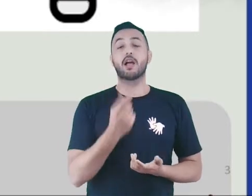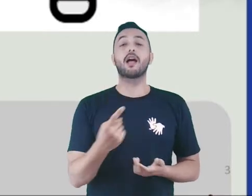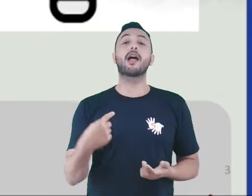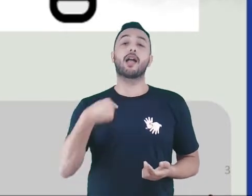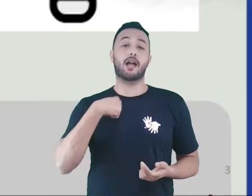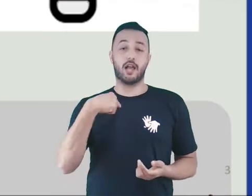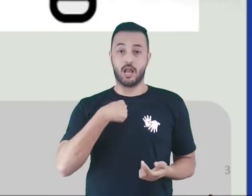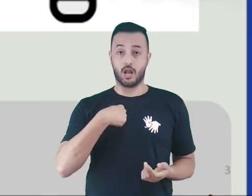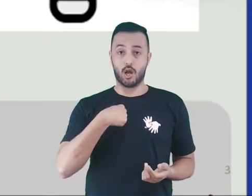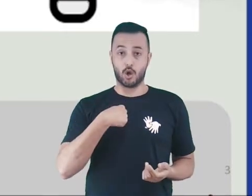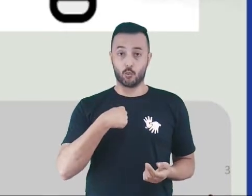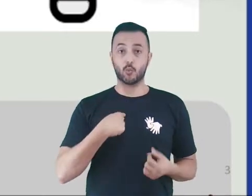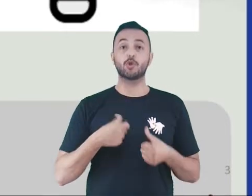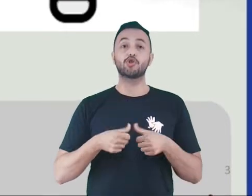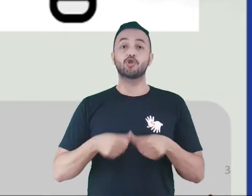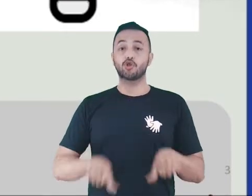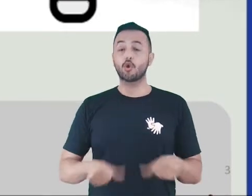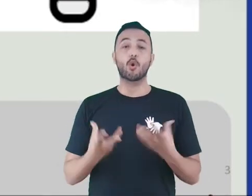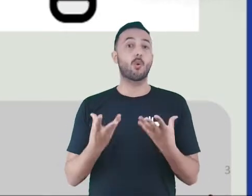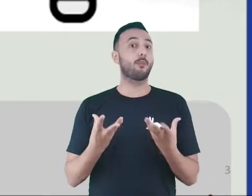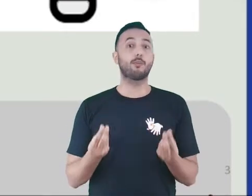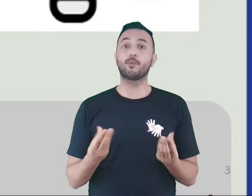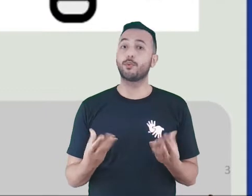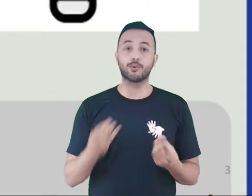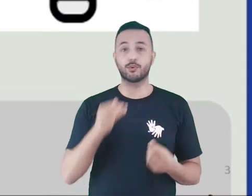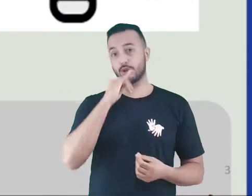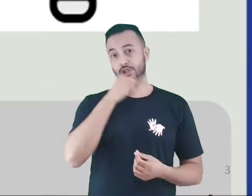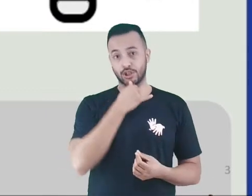eu estou muito triste,